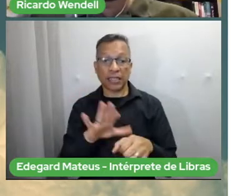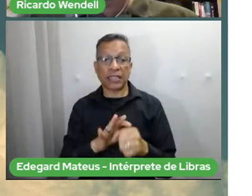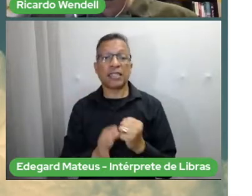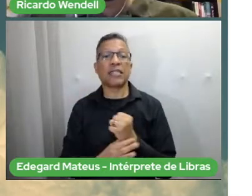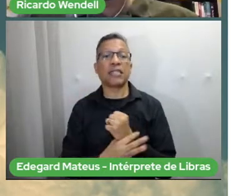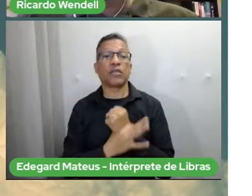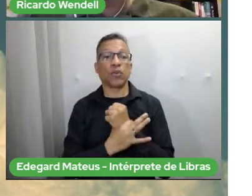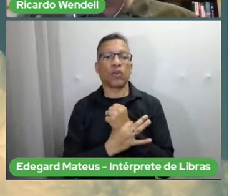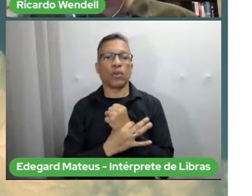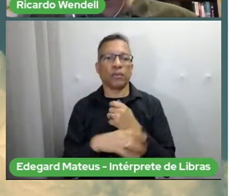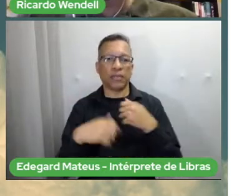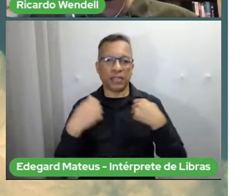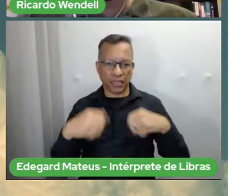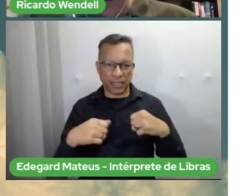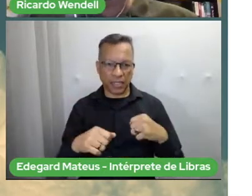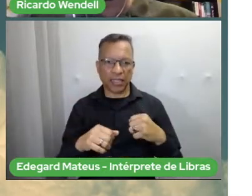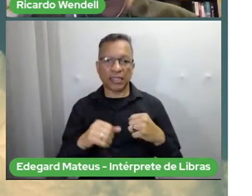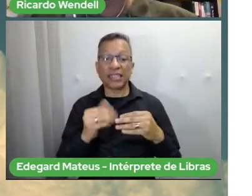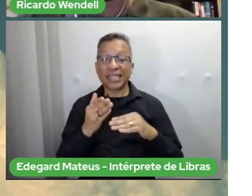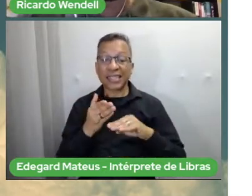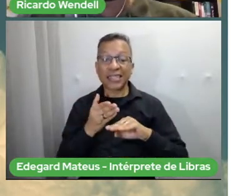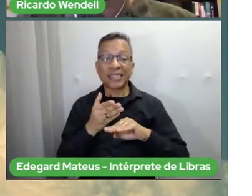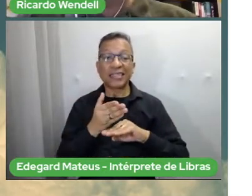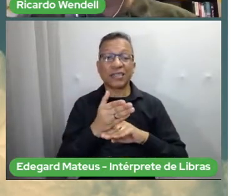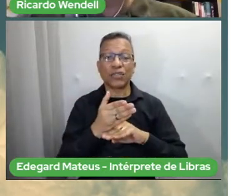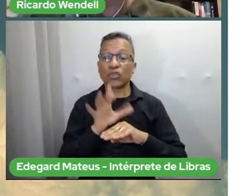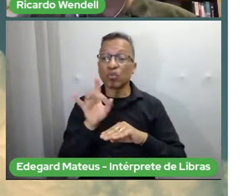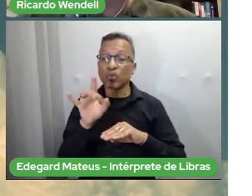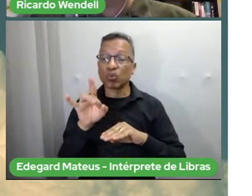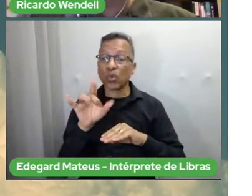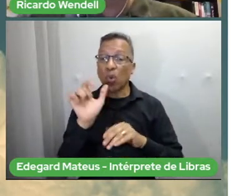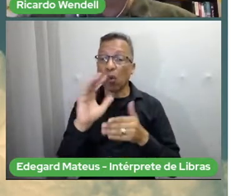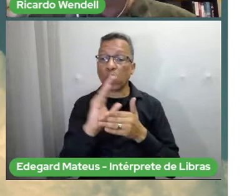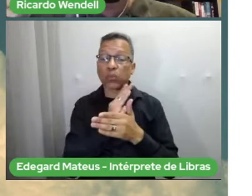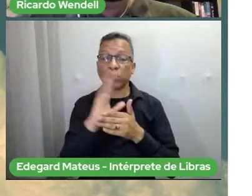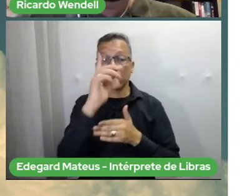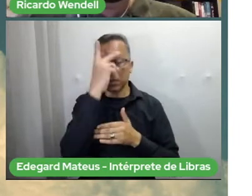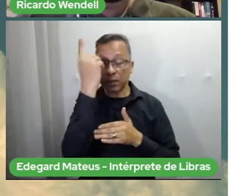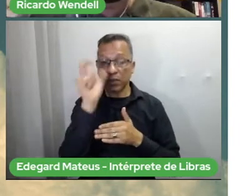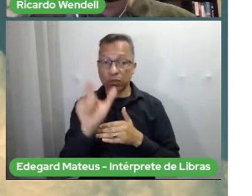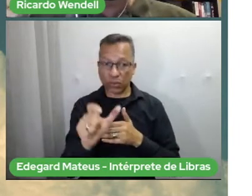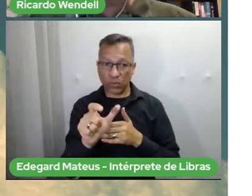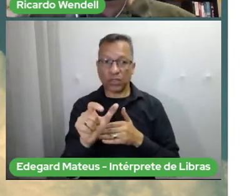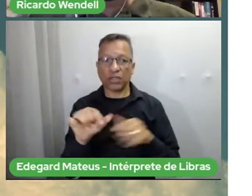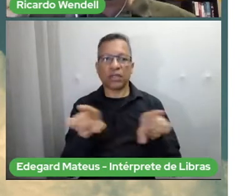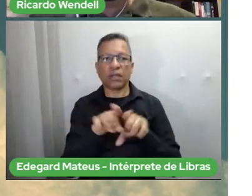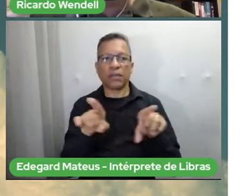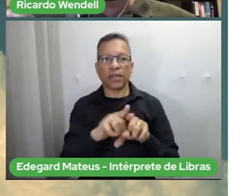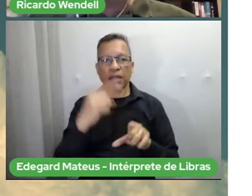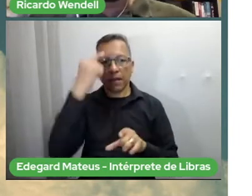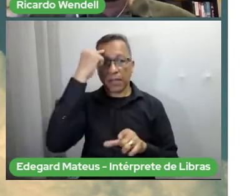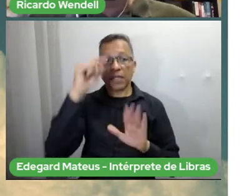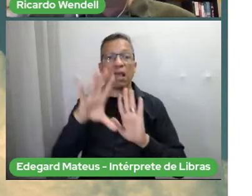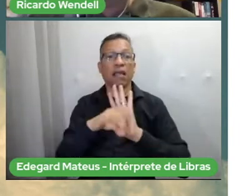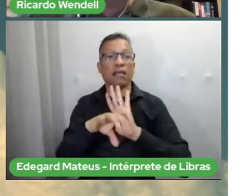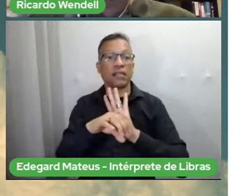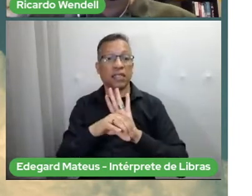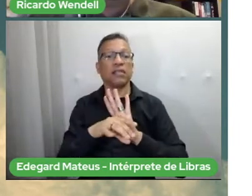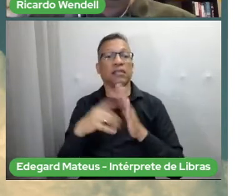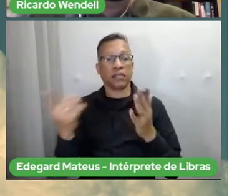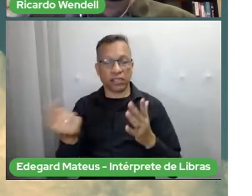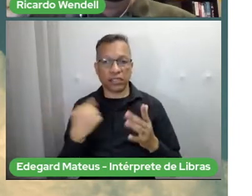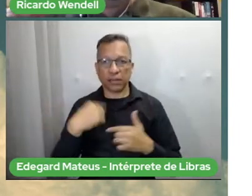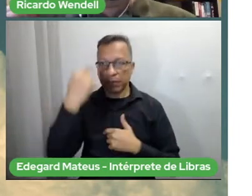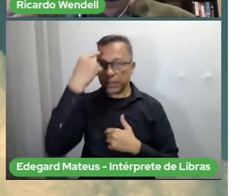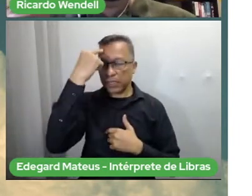pessoas que podem ter acesso a esse dado devem ter acesso, e a gente pensa também em características comuns hoje que a gente tem que trazer e pensar em vários dos nossos